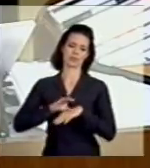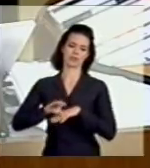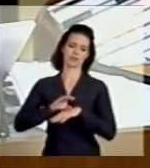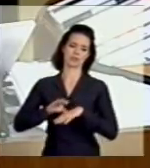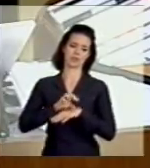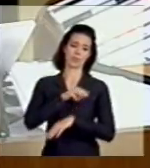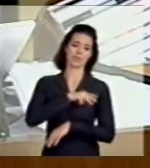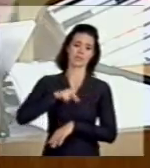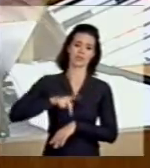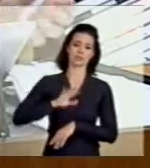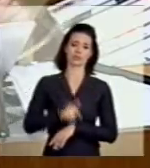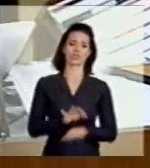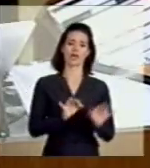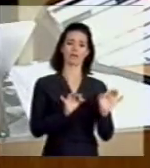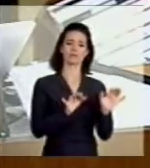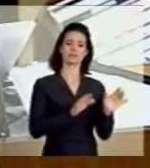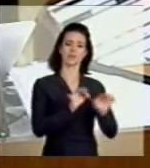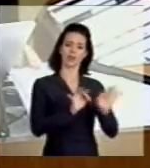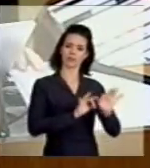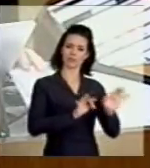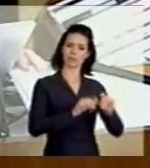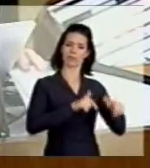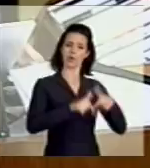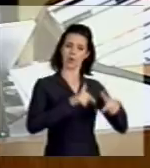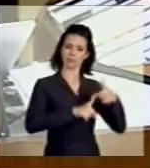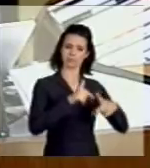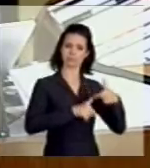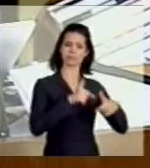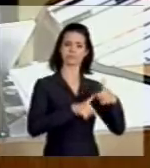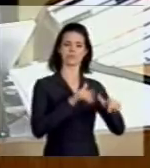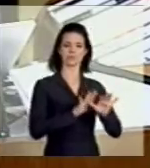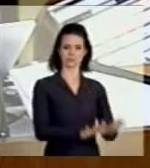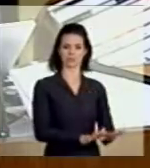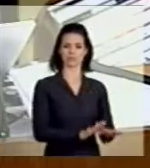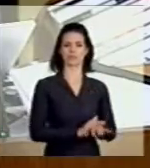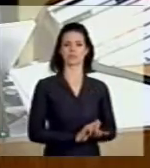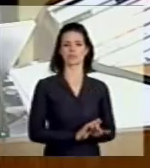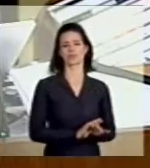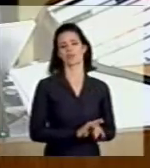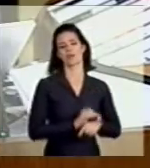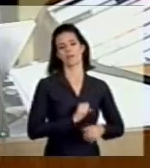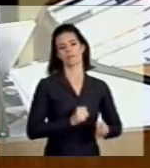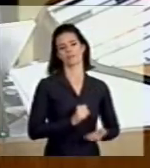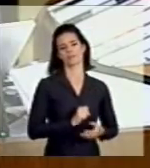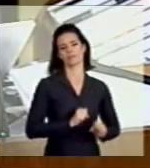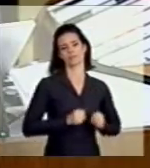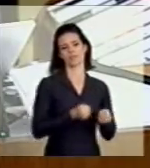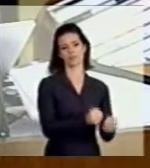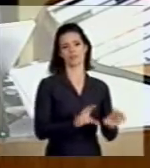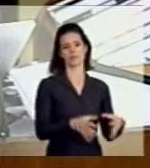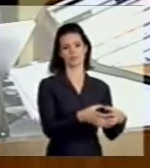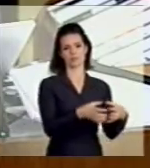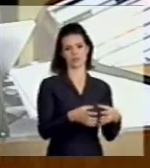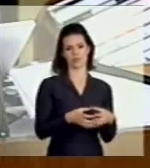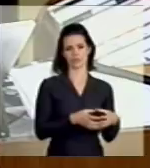atuado de forma preponderante no processo coletivo, a litigiosidade coletiva relativa aos